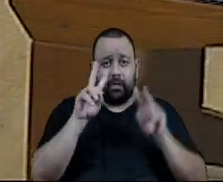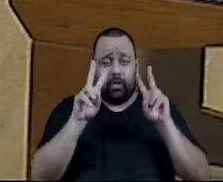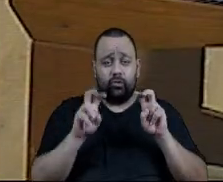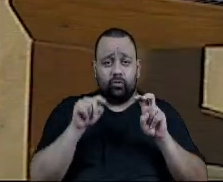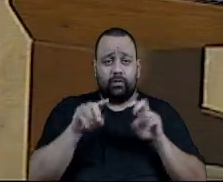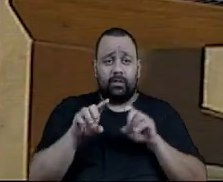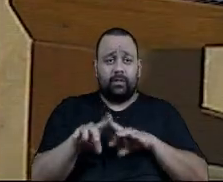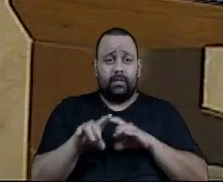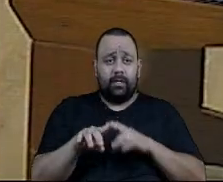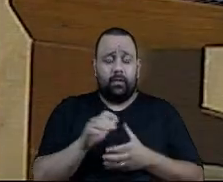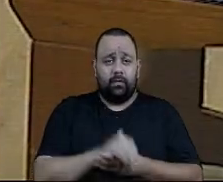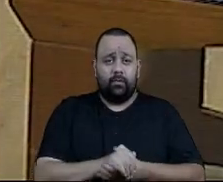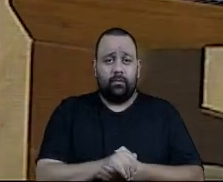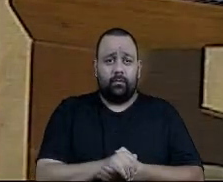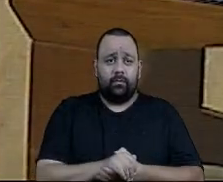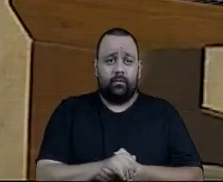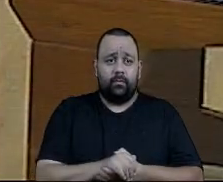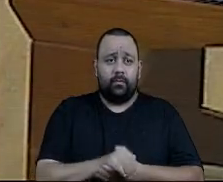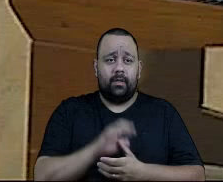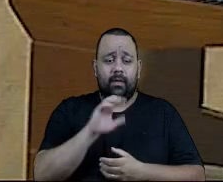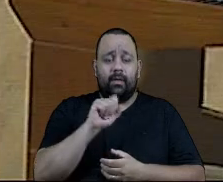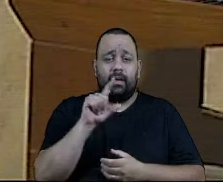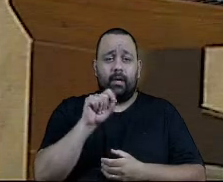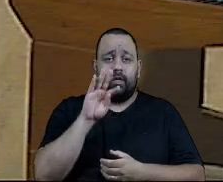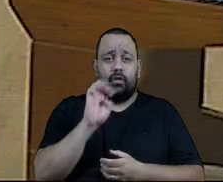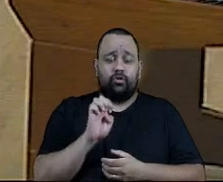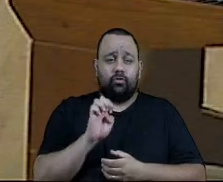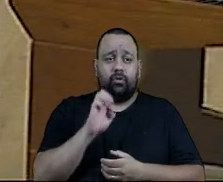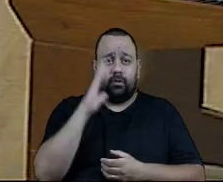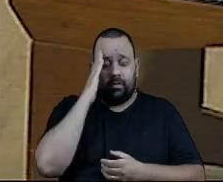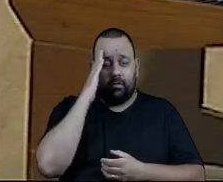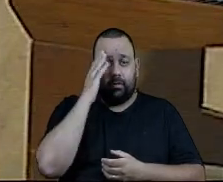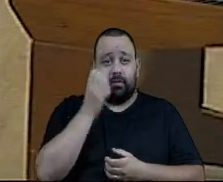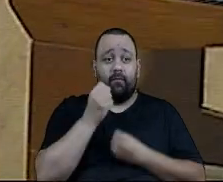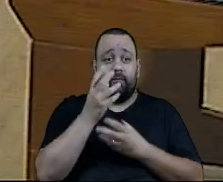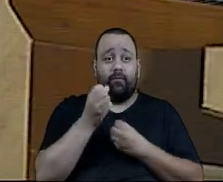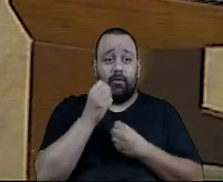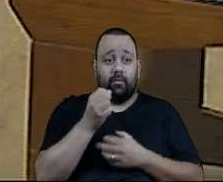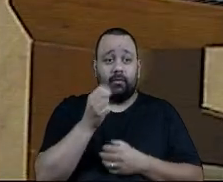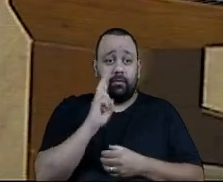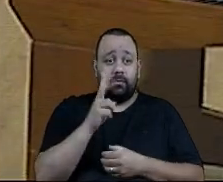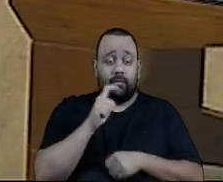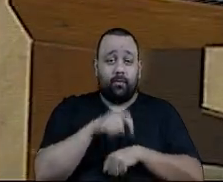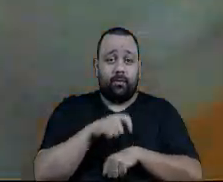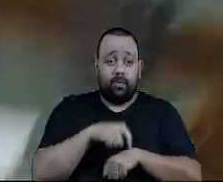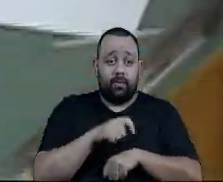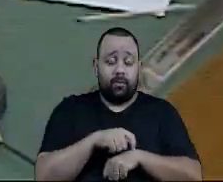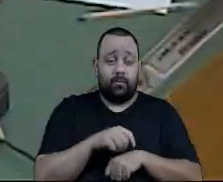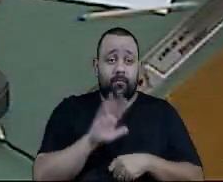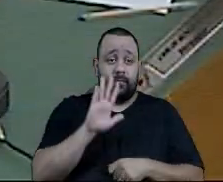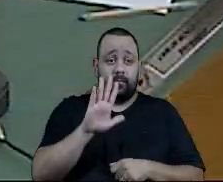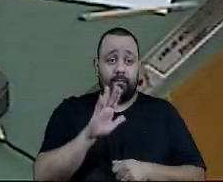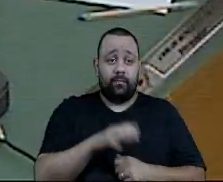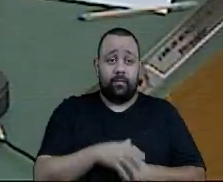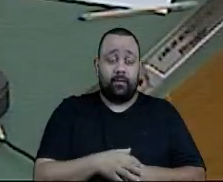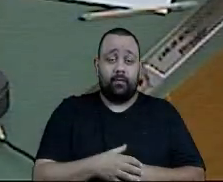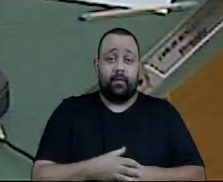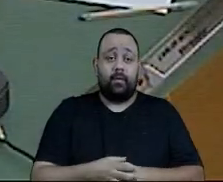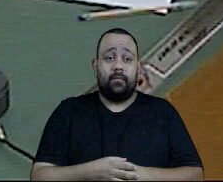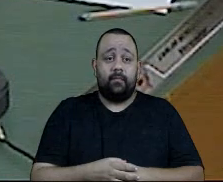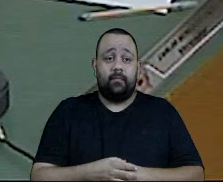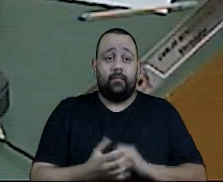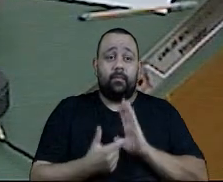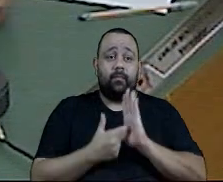assunto bem técnico, né? Mas... Pro Casotti tá simples, né? Na verdade, é muita informação ao mesmo tempo, né?